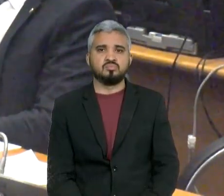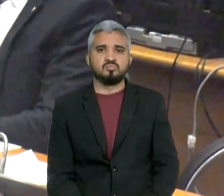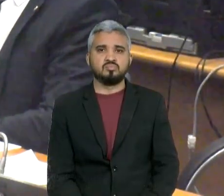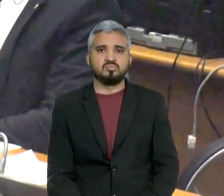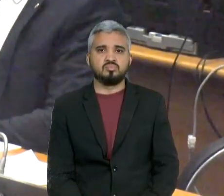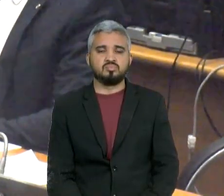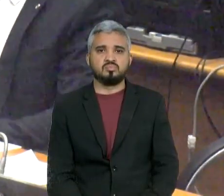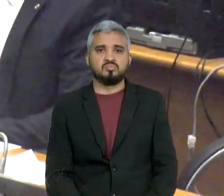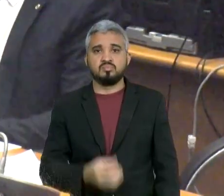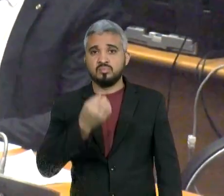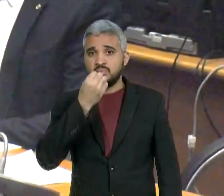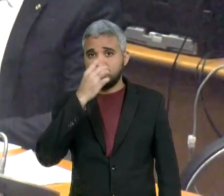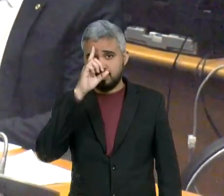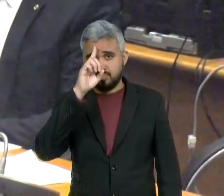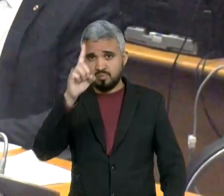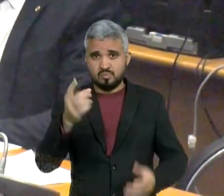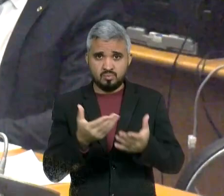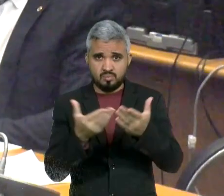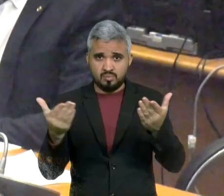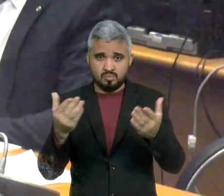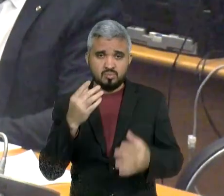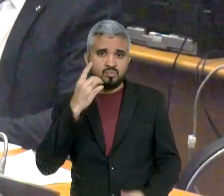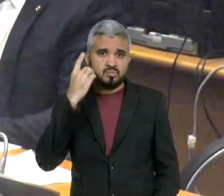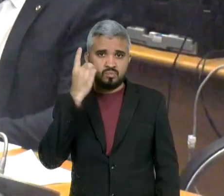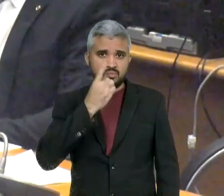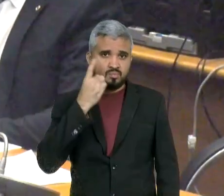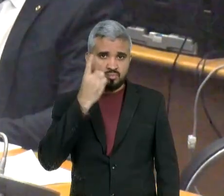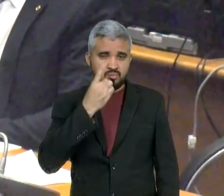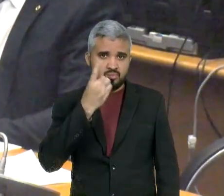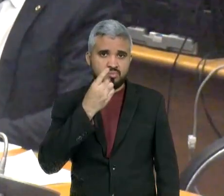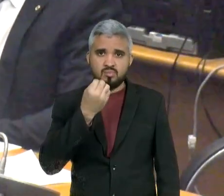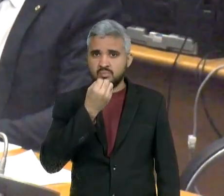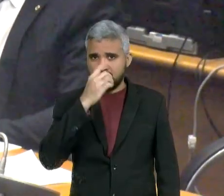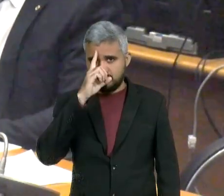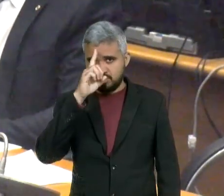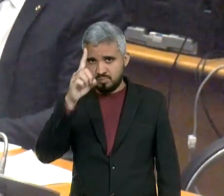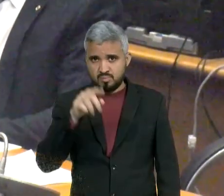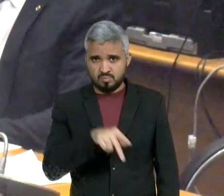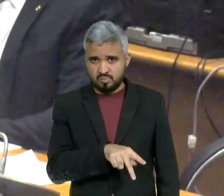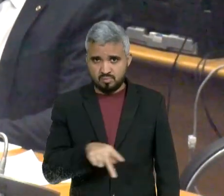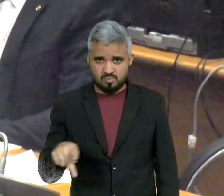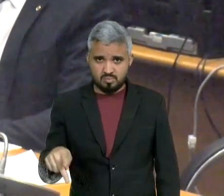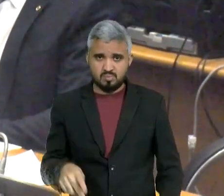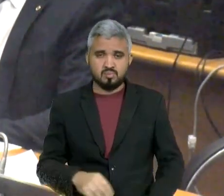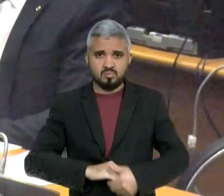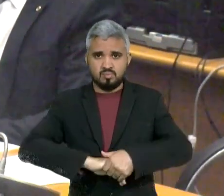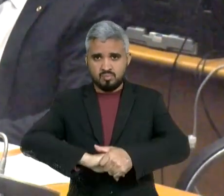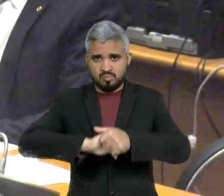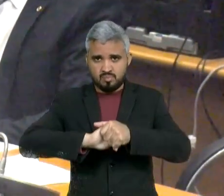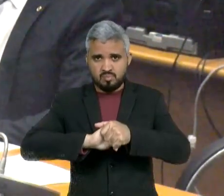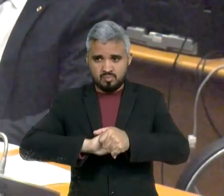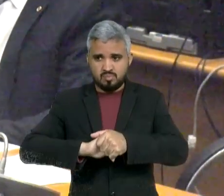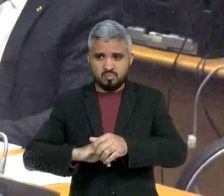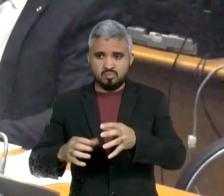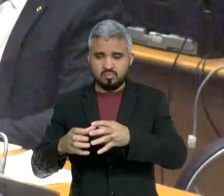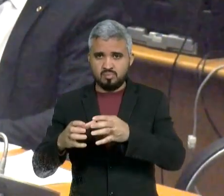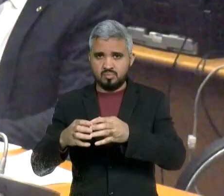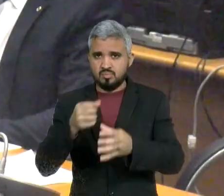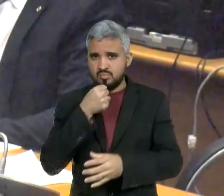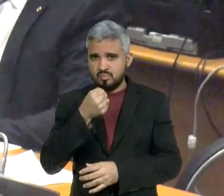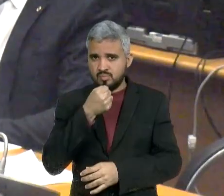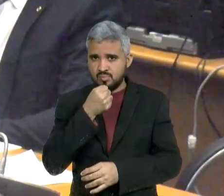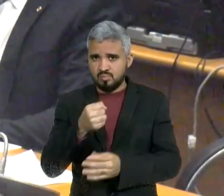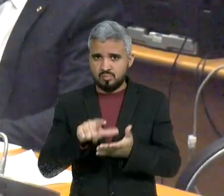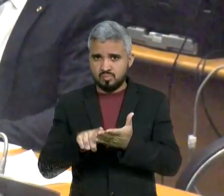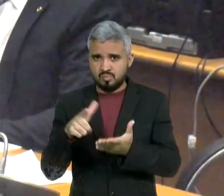Bom dia, senhores deputados. Bom dia, presidente. Cumprimento a imprensa em nome do meu amigo, o